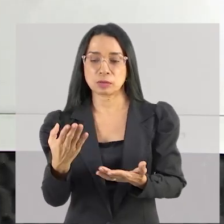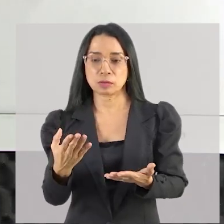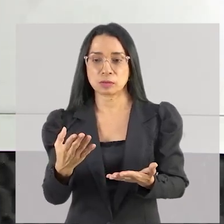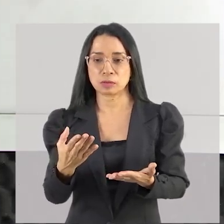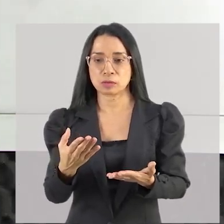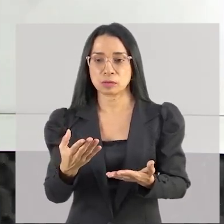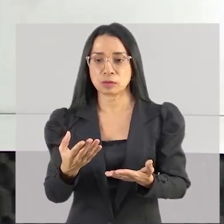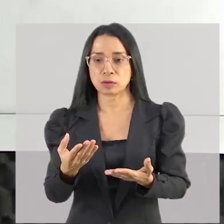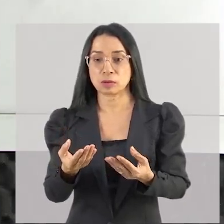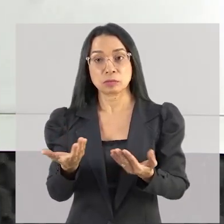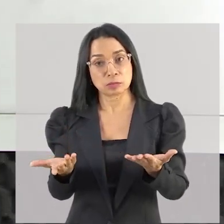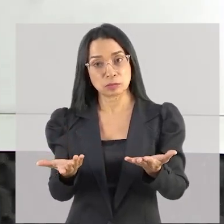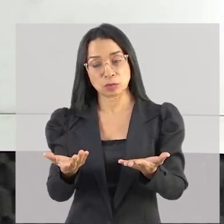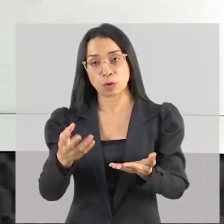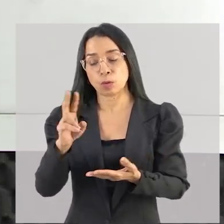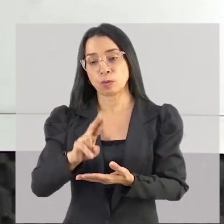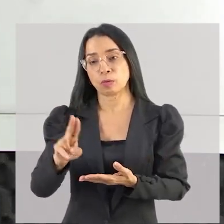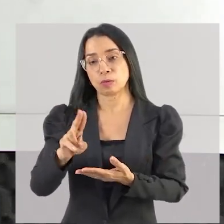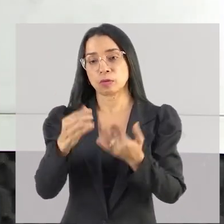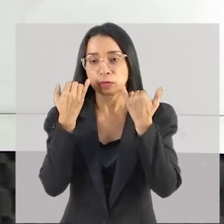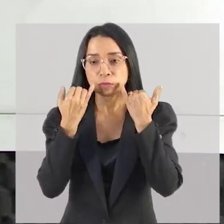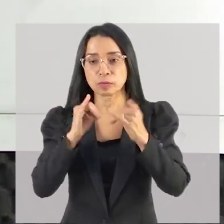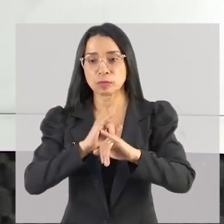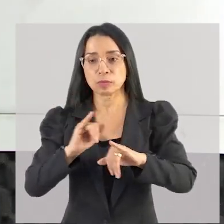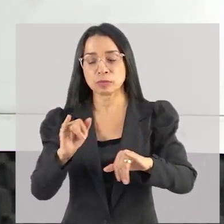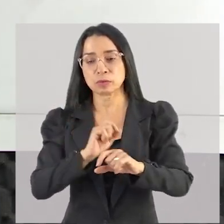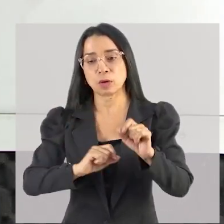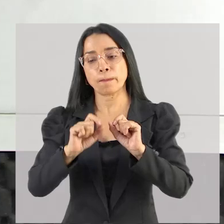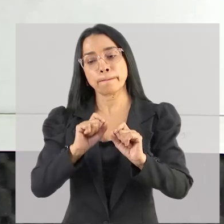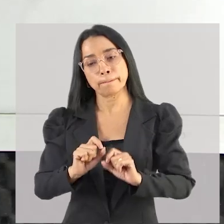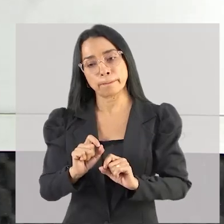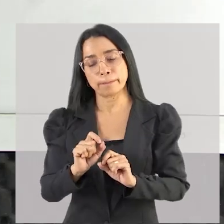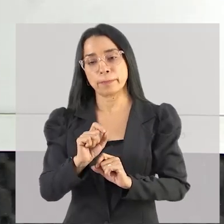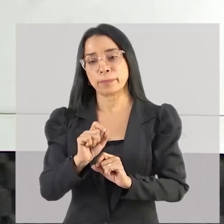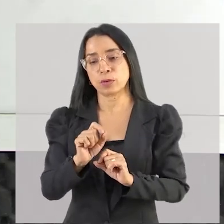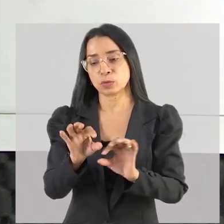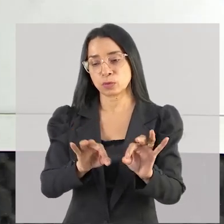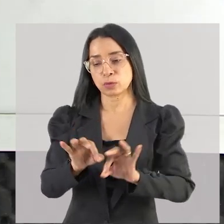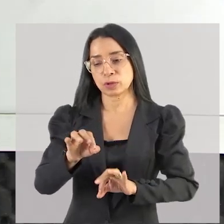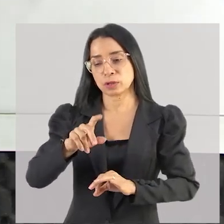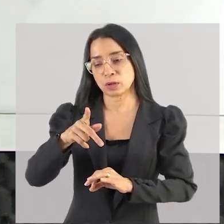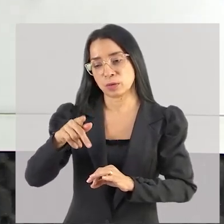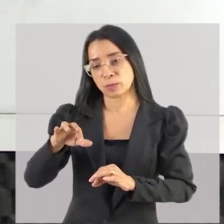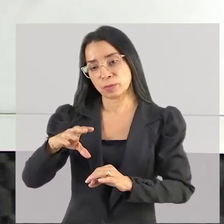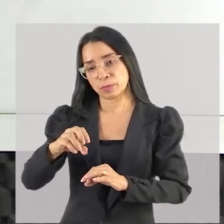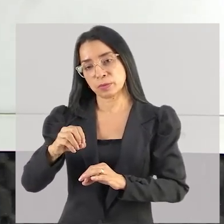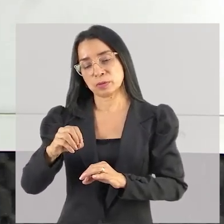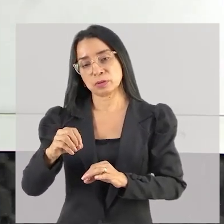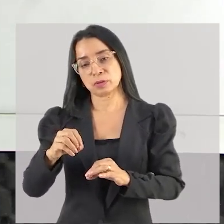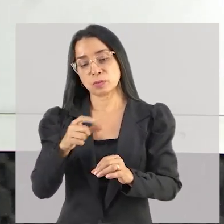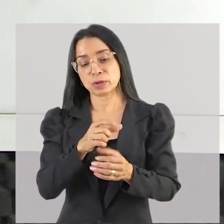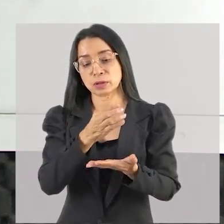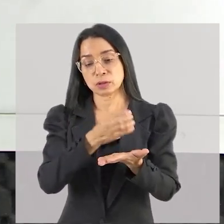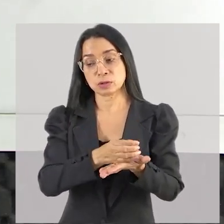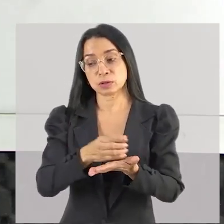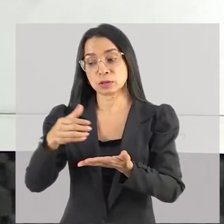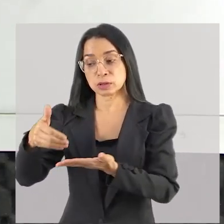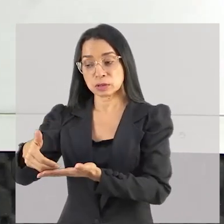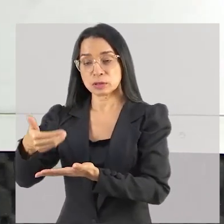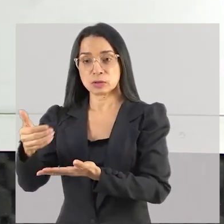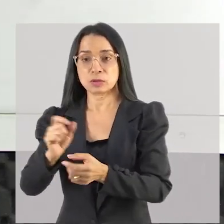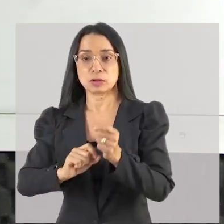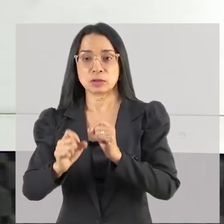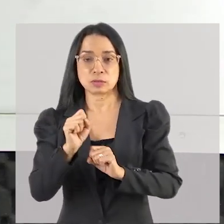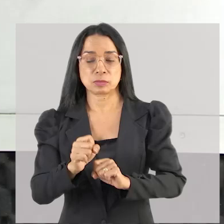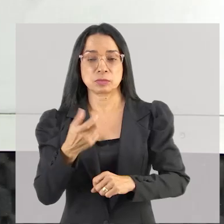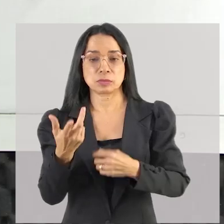as densidades são iguais, eu posso montar uma proporção entre a xícara e quem? E as colheres, né? Então, eu posso